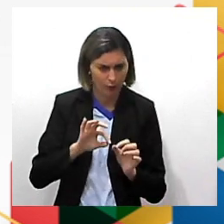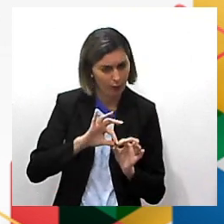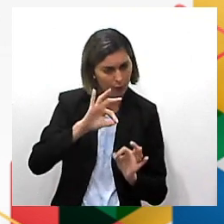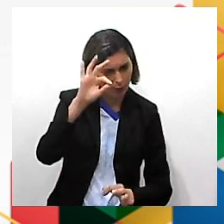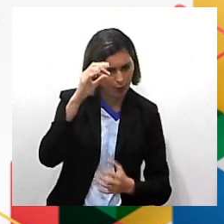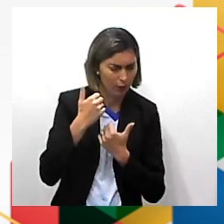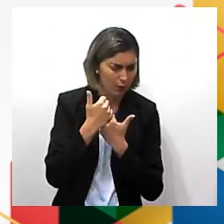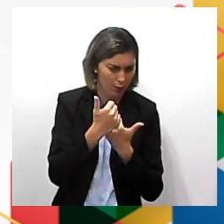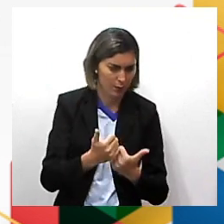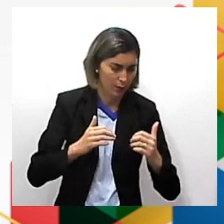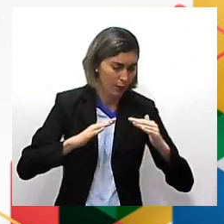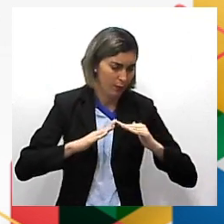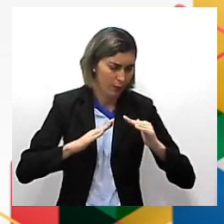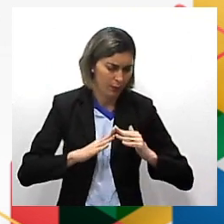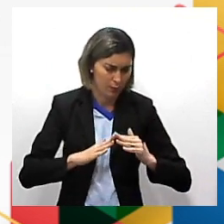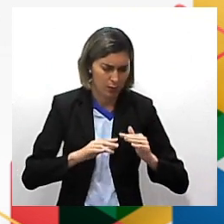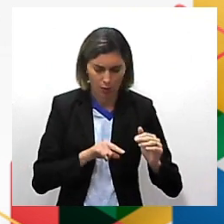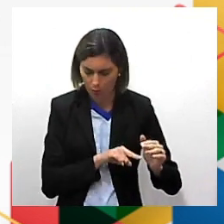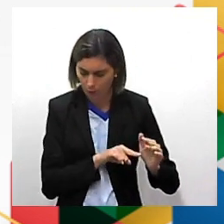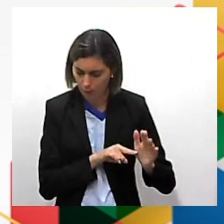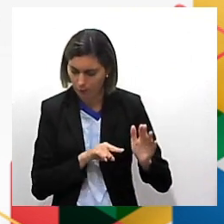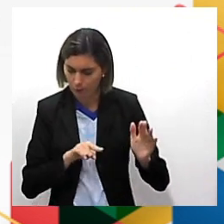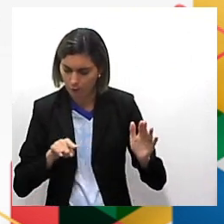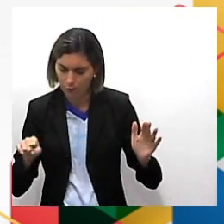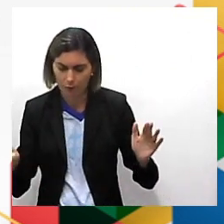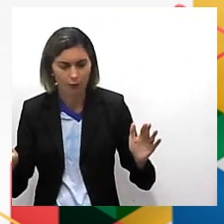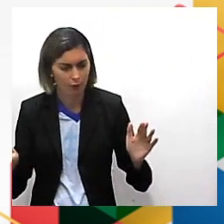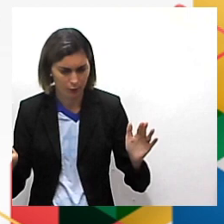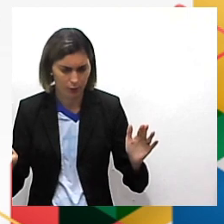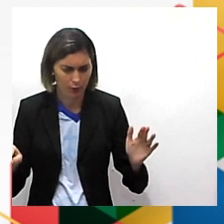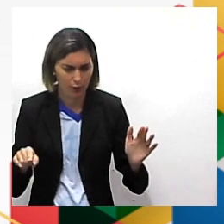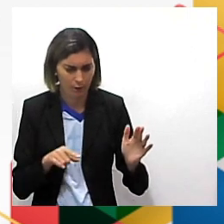distância da casa e na vertical,